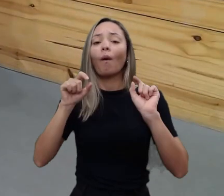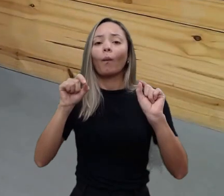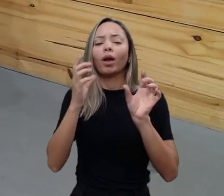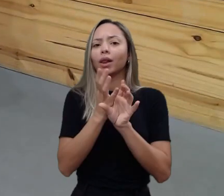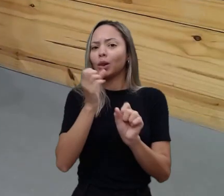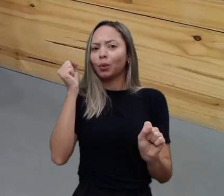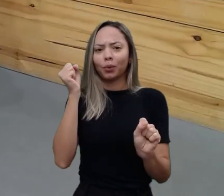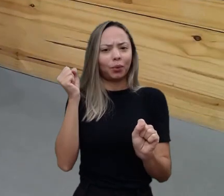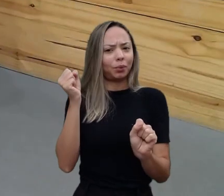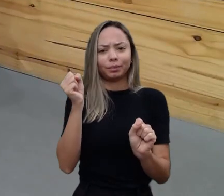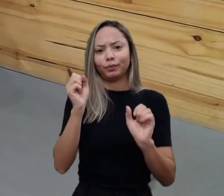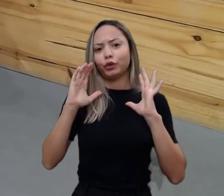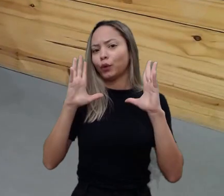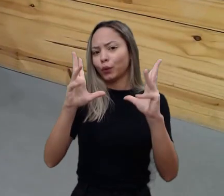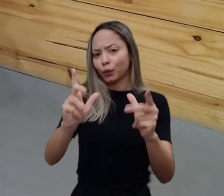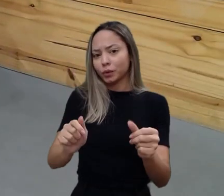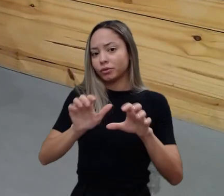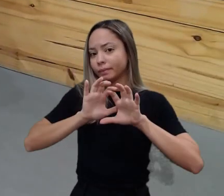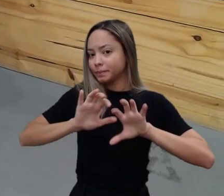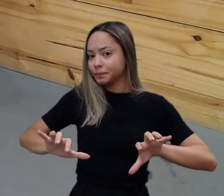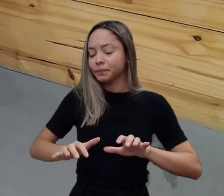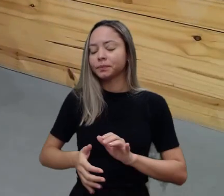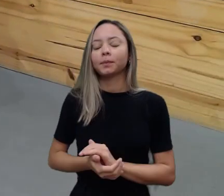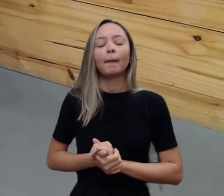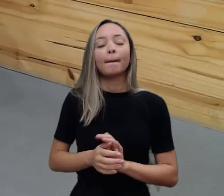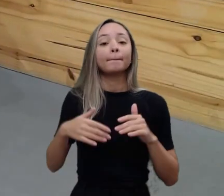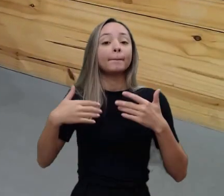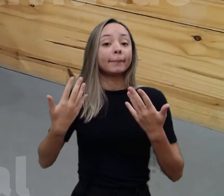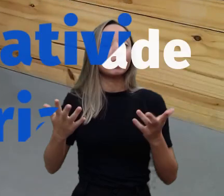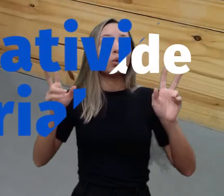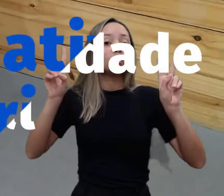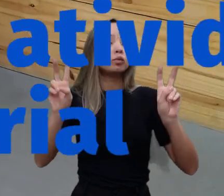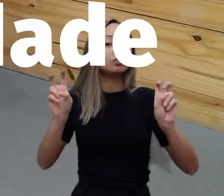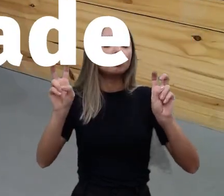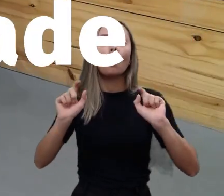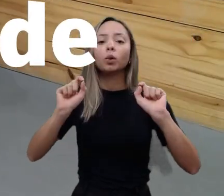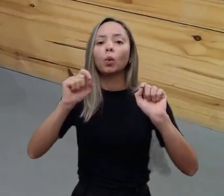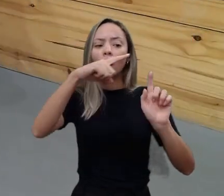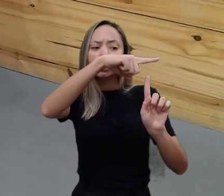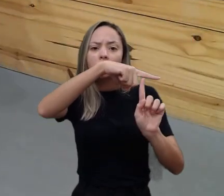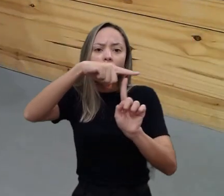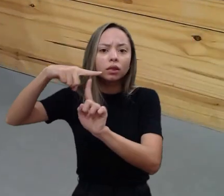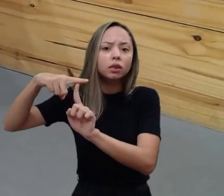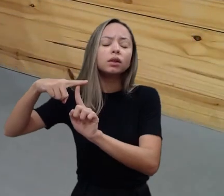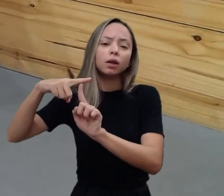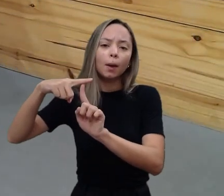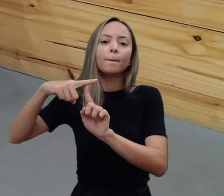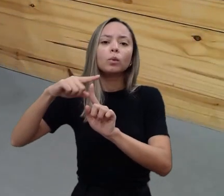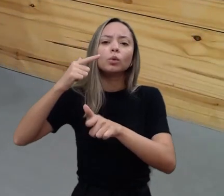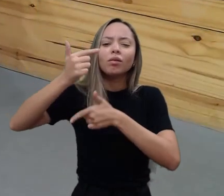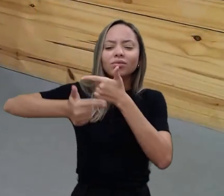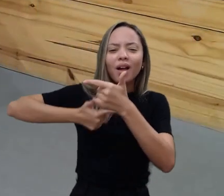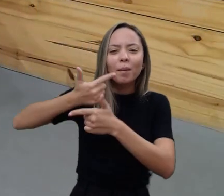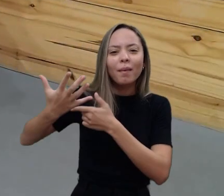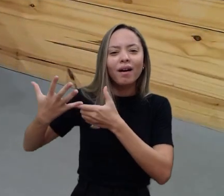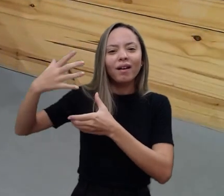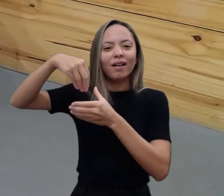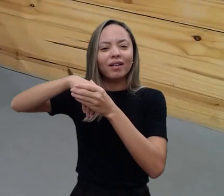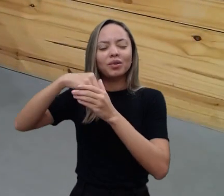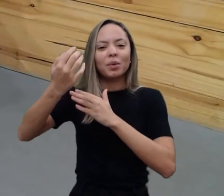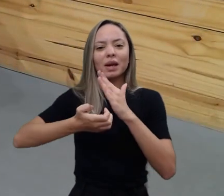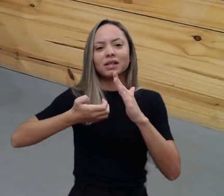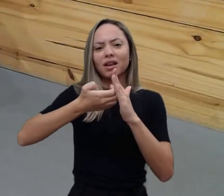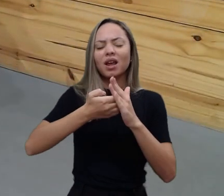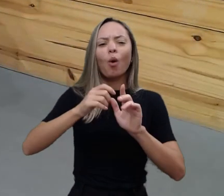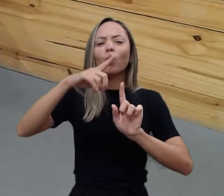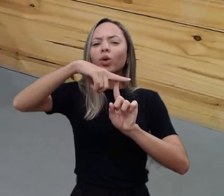lucro, E quando a gente fala aqui, professor, agora, dos tipos de atividade empresarial, que tipos de atividade